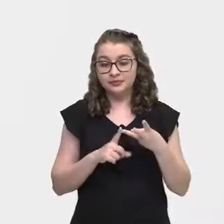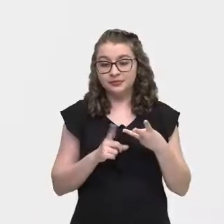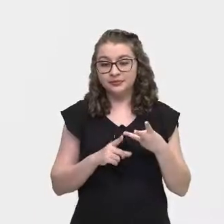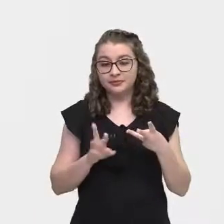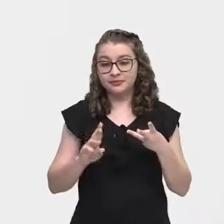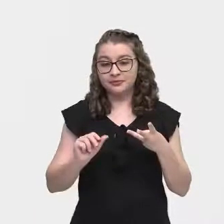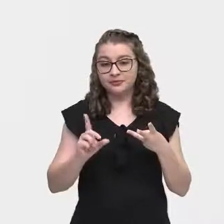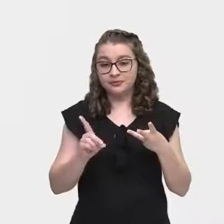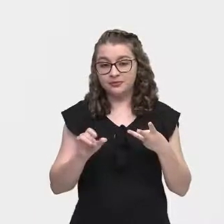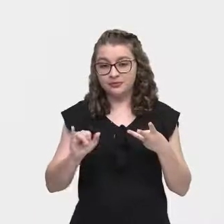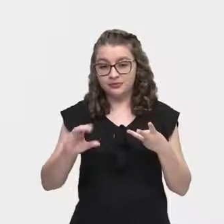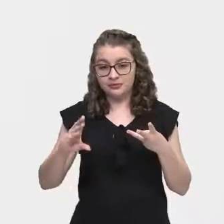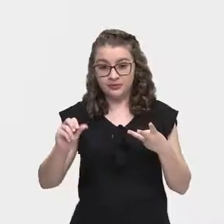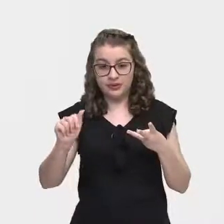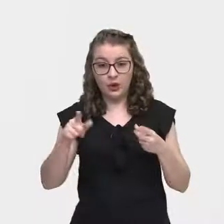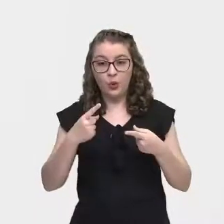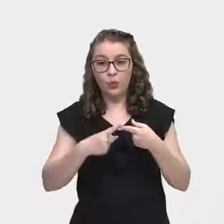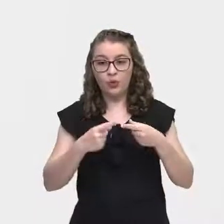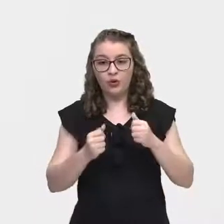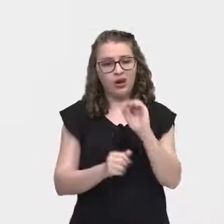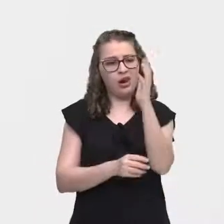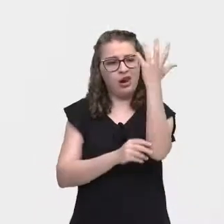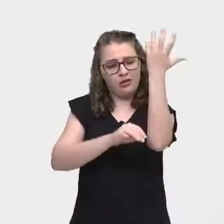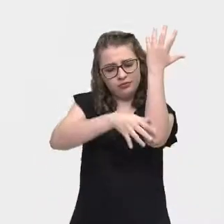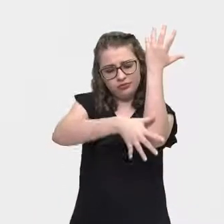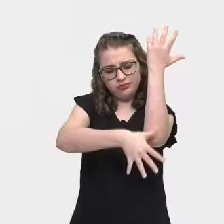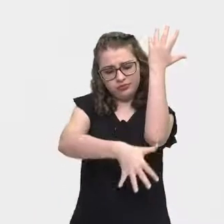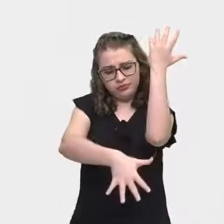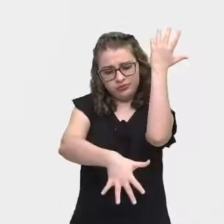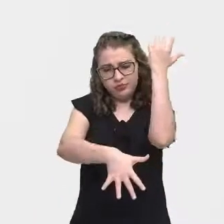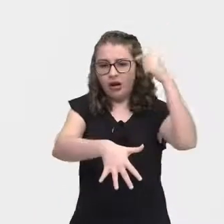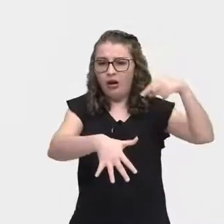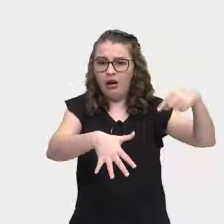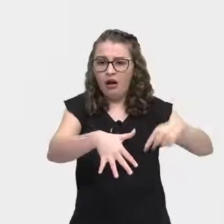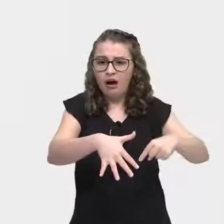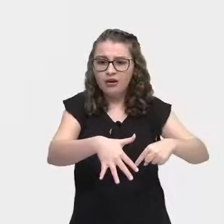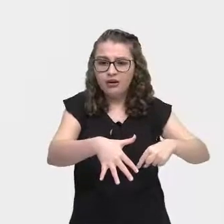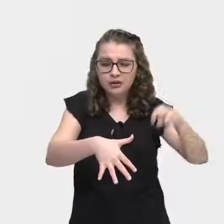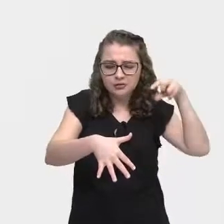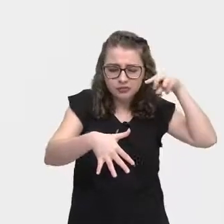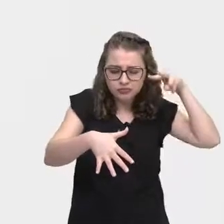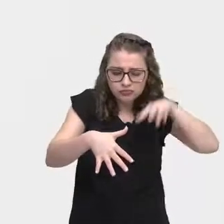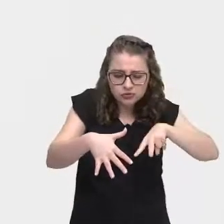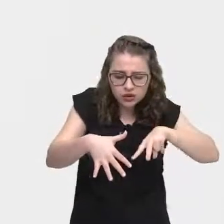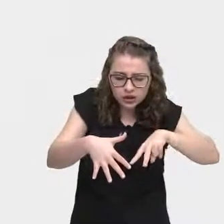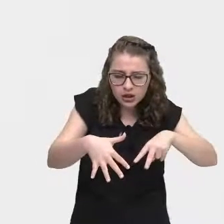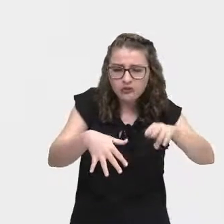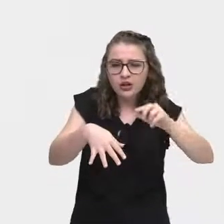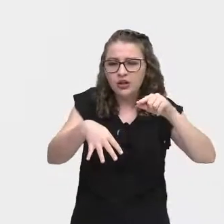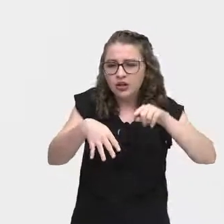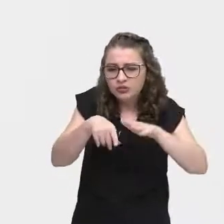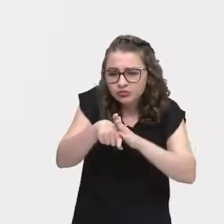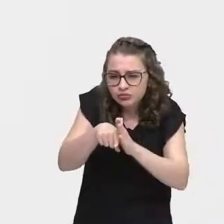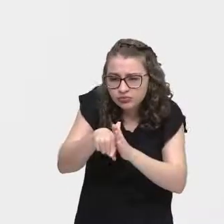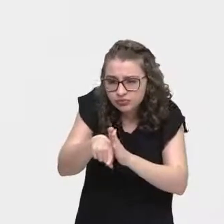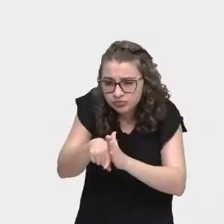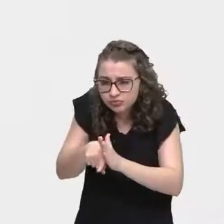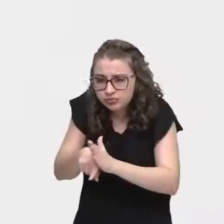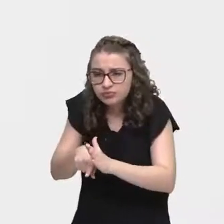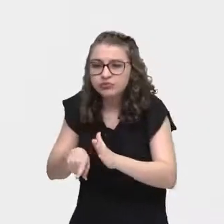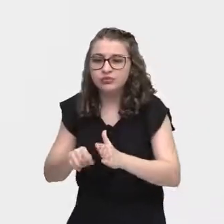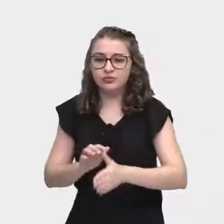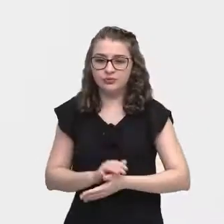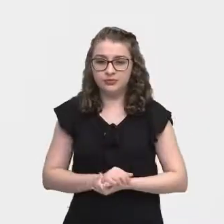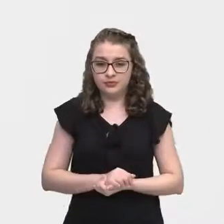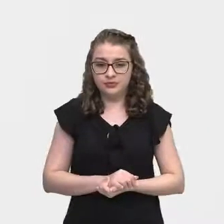às raízes do problema, como eu falei. Não olha só a copa da árvore, a flor, o fruto. Olha a raiz, que ninguém vê. A